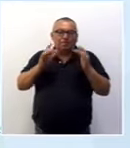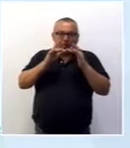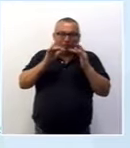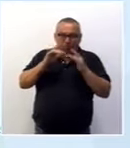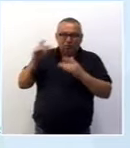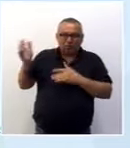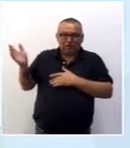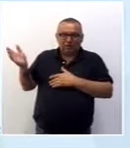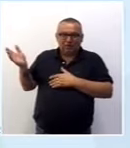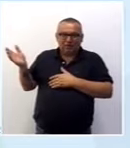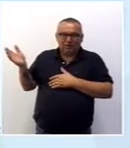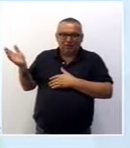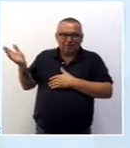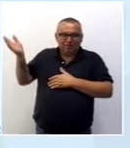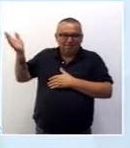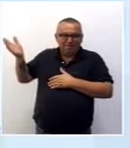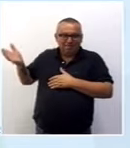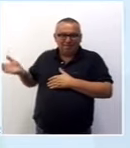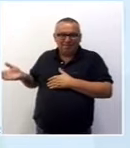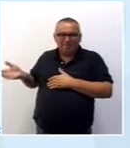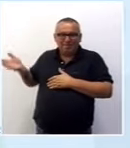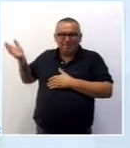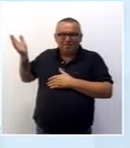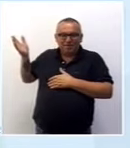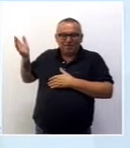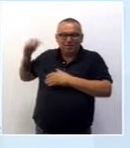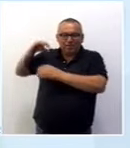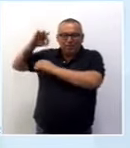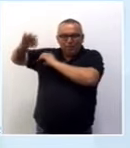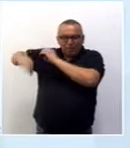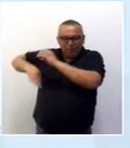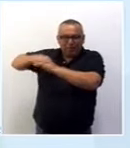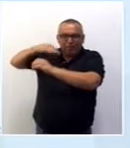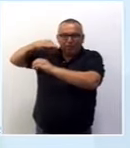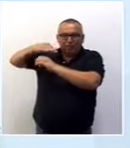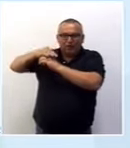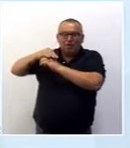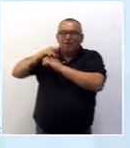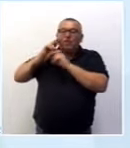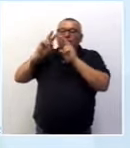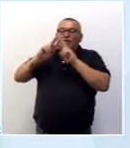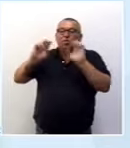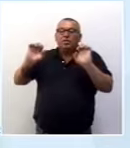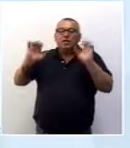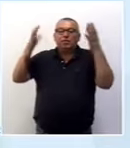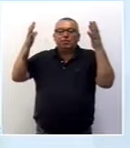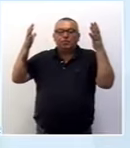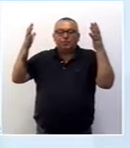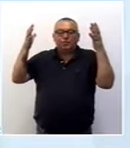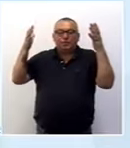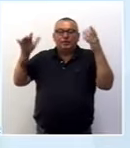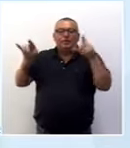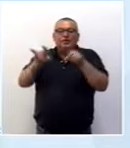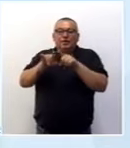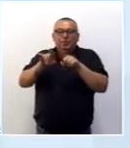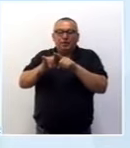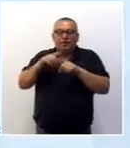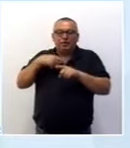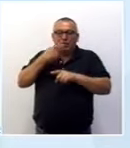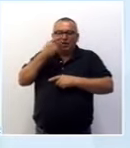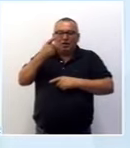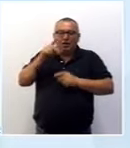com sensoriamento remoto, que são essas imagens de satélites meteorológicos, né? Então, eu já falei para vocês que ela